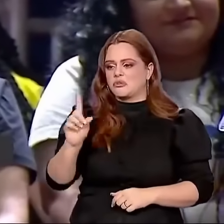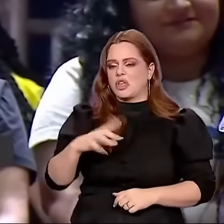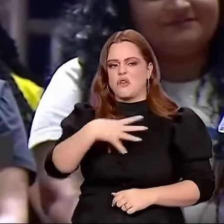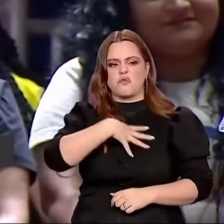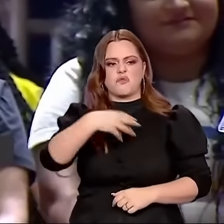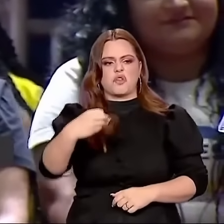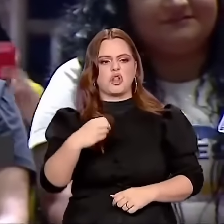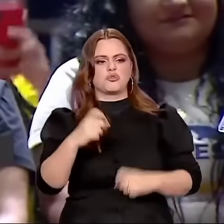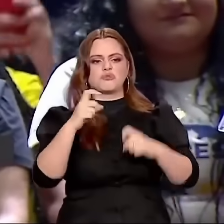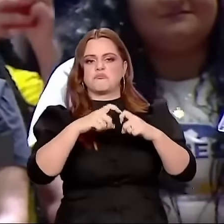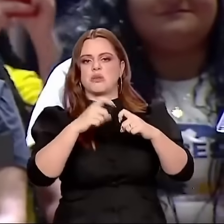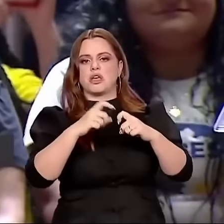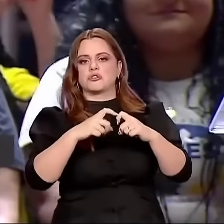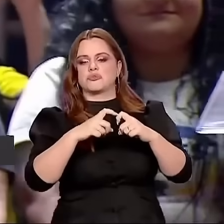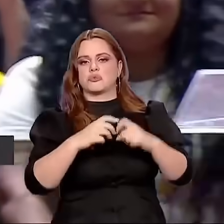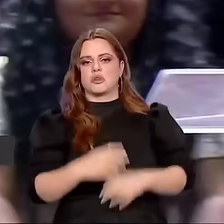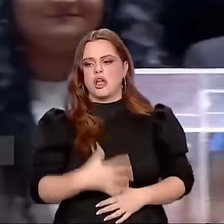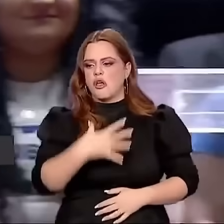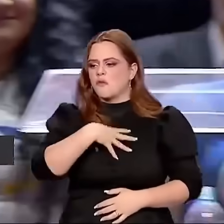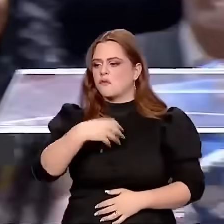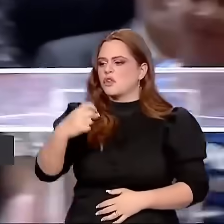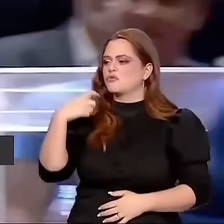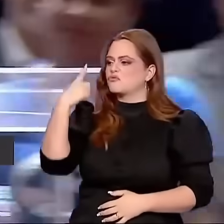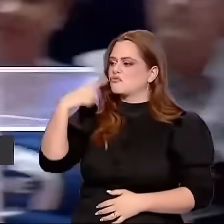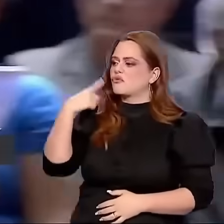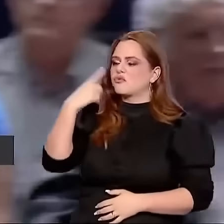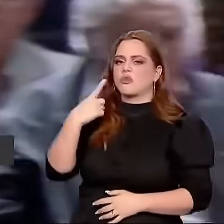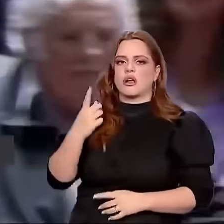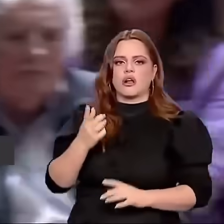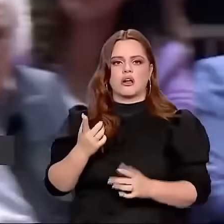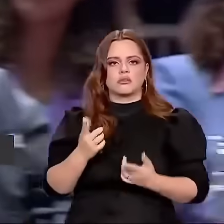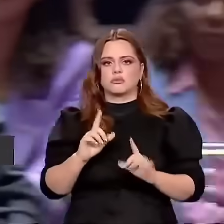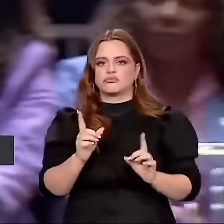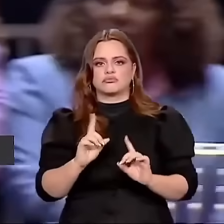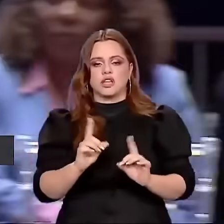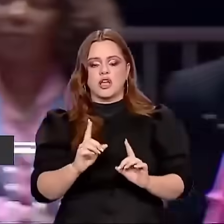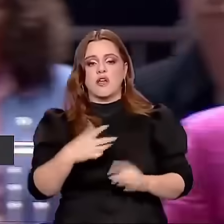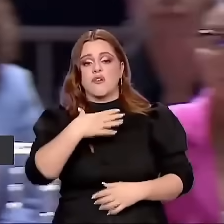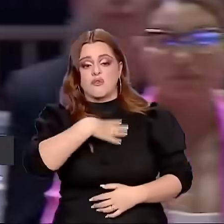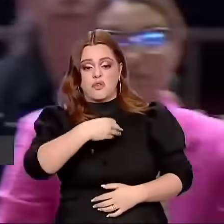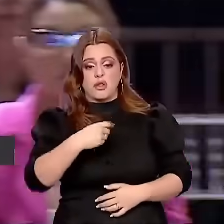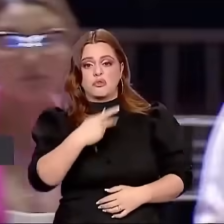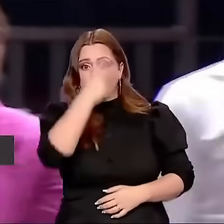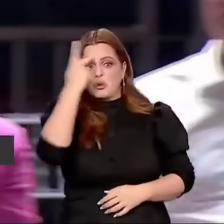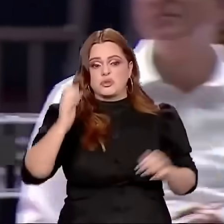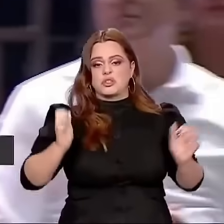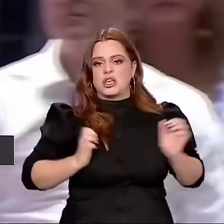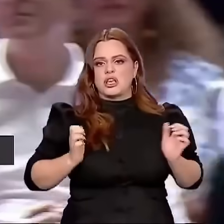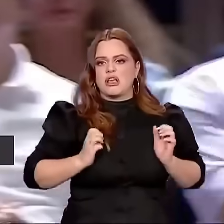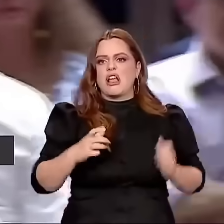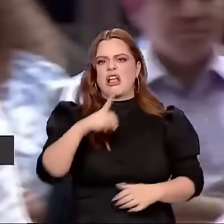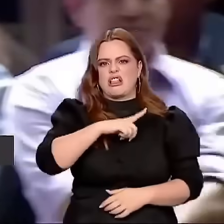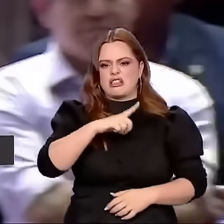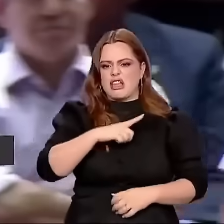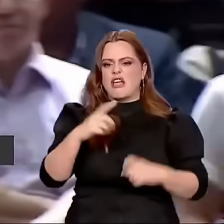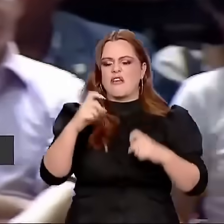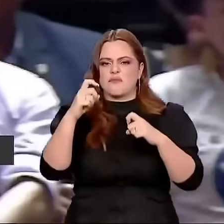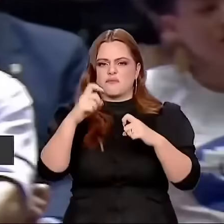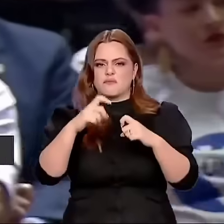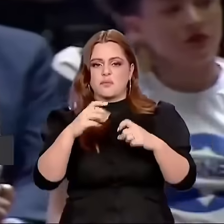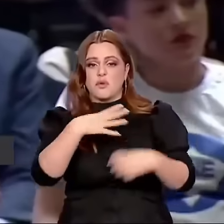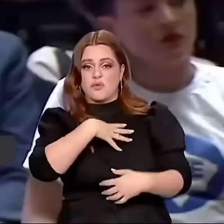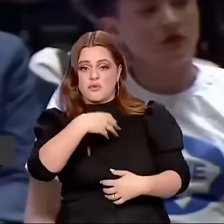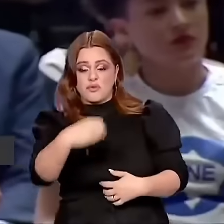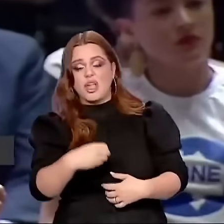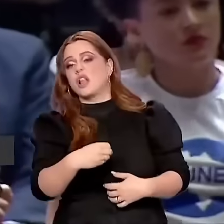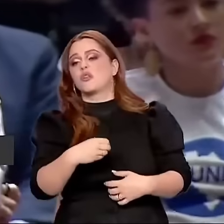doutor. Aqui não tem apenas filho de gente rica, aqui tem filho de pedreiro, de